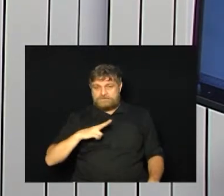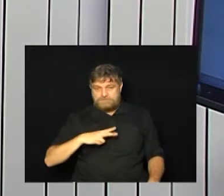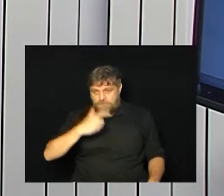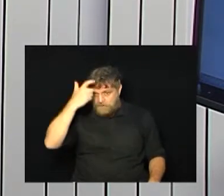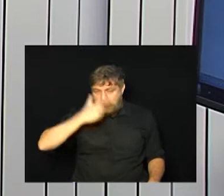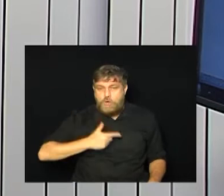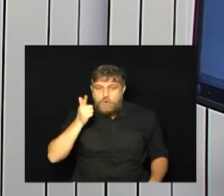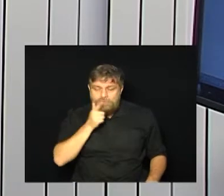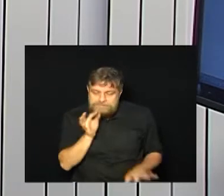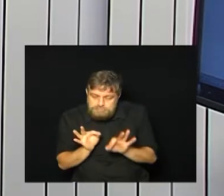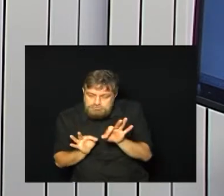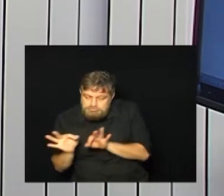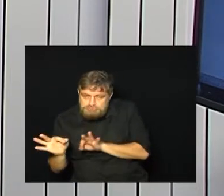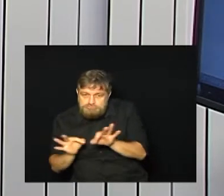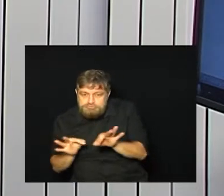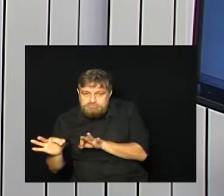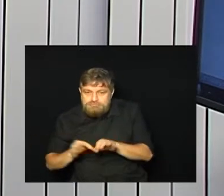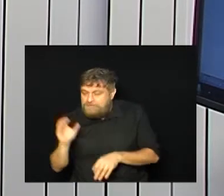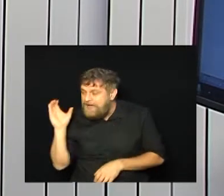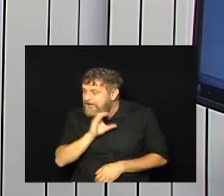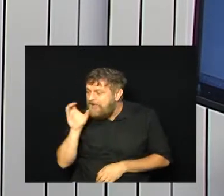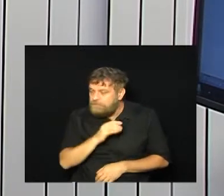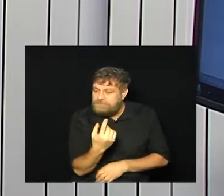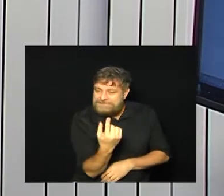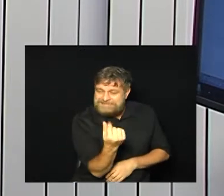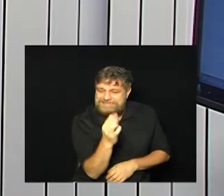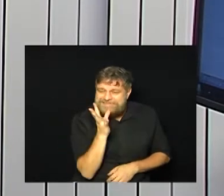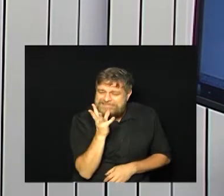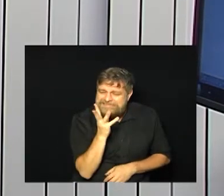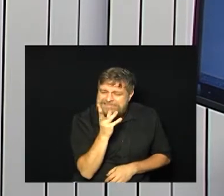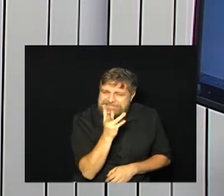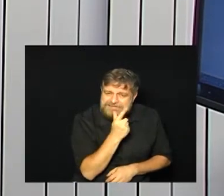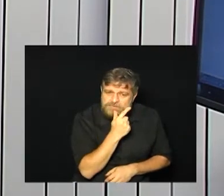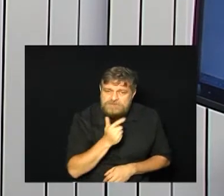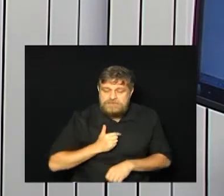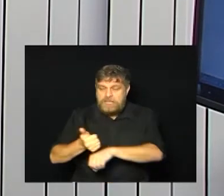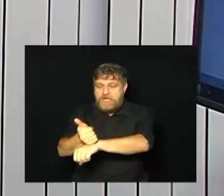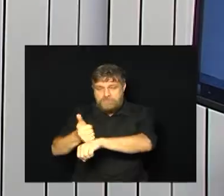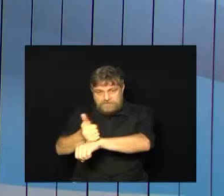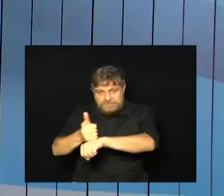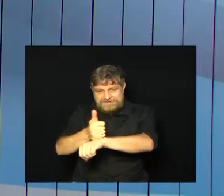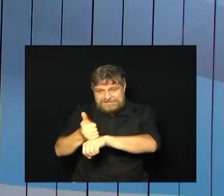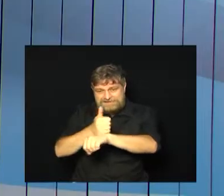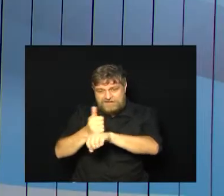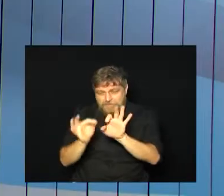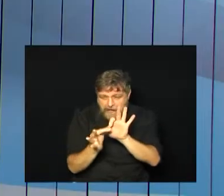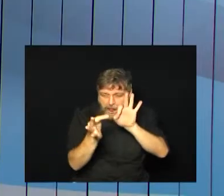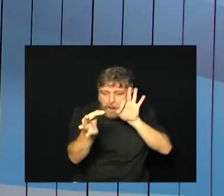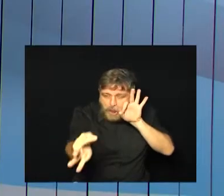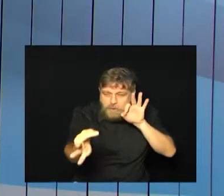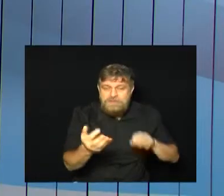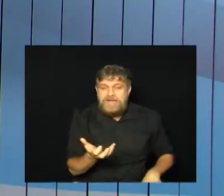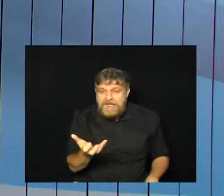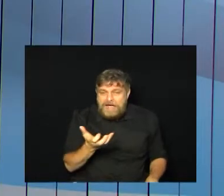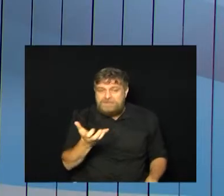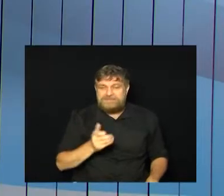consigo ajeitar a curto prazo? Finanças demora um pouco mais e carreira é aquilo que é mais distante, se a pessoa quiser